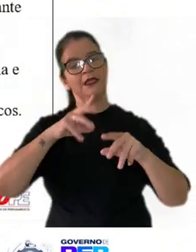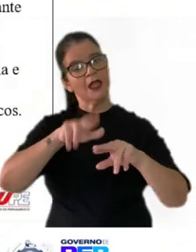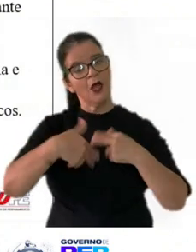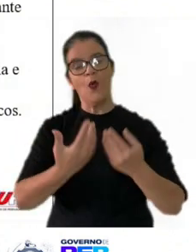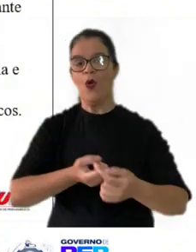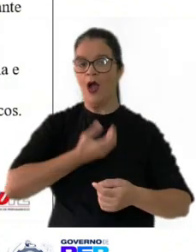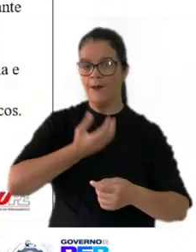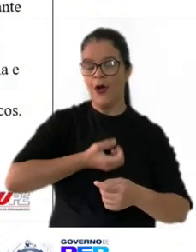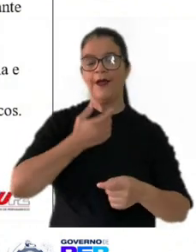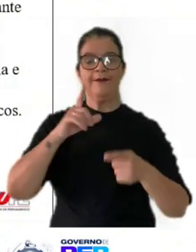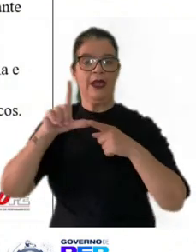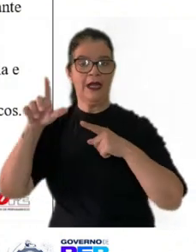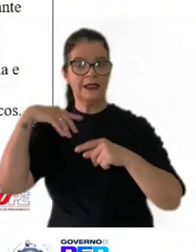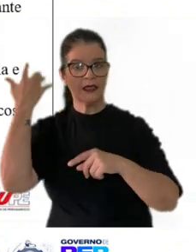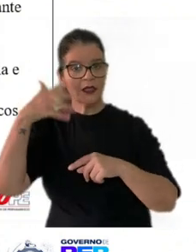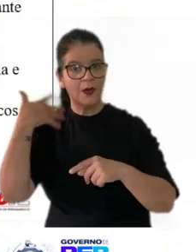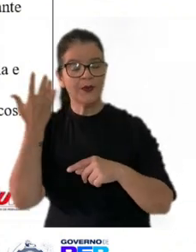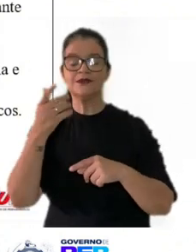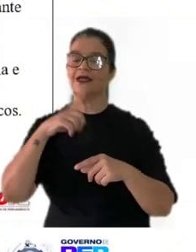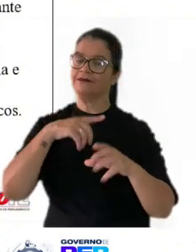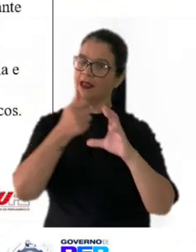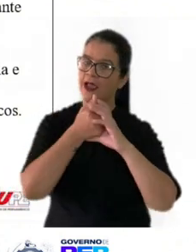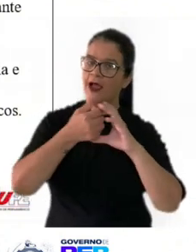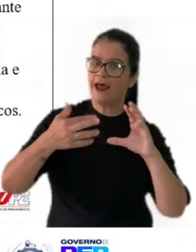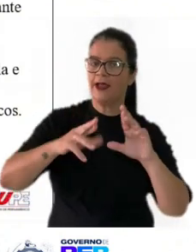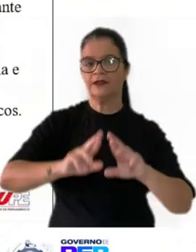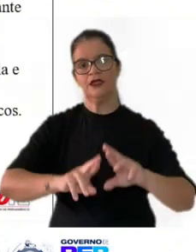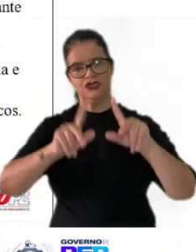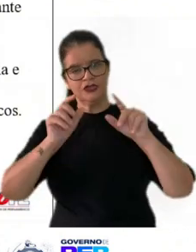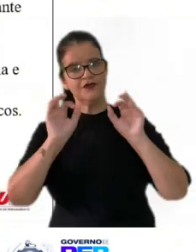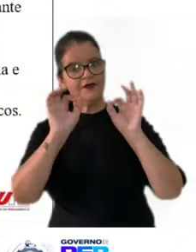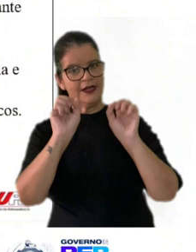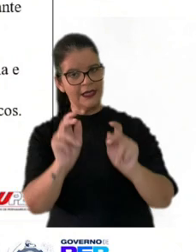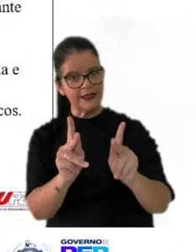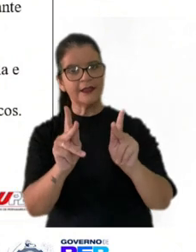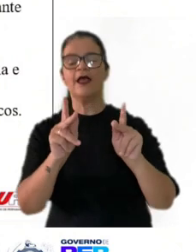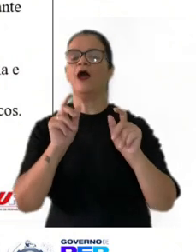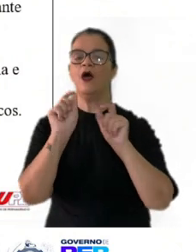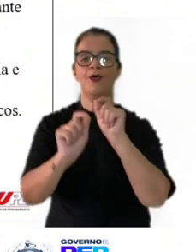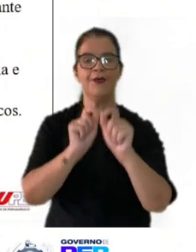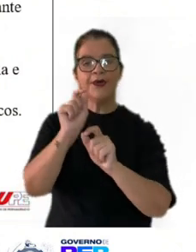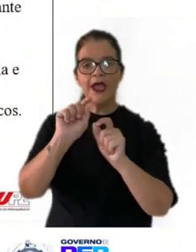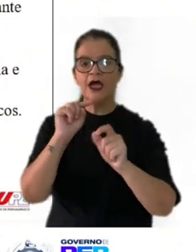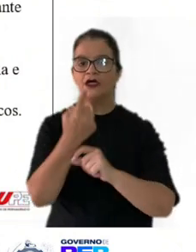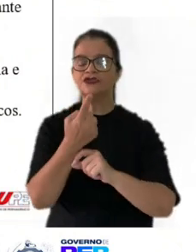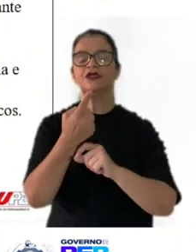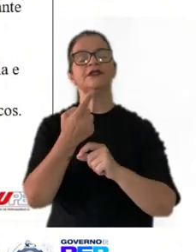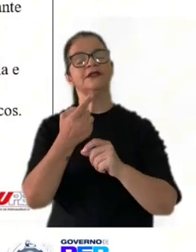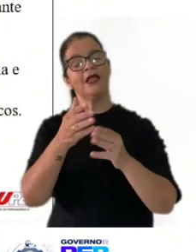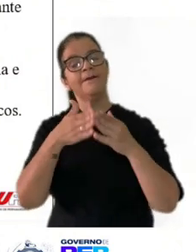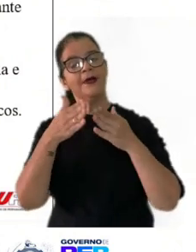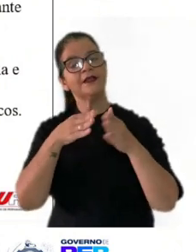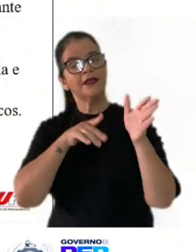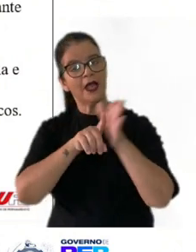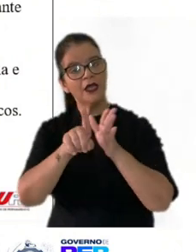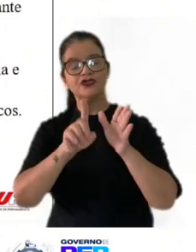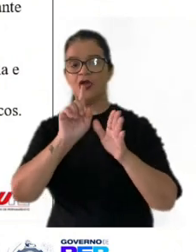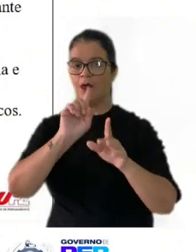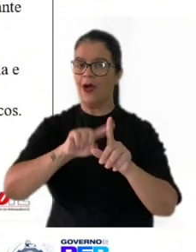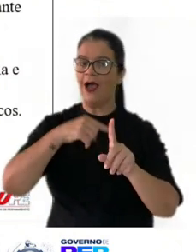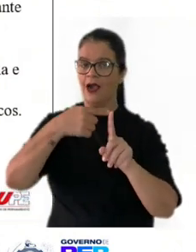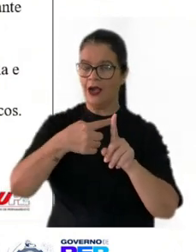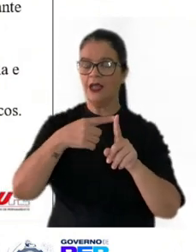letra da música tem características diferentes tá e aí o que a questão está me pedindo a letra da música dos Beatles